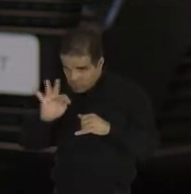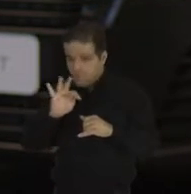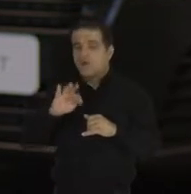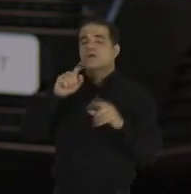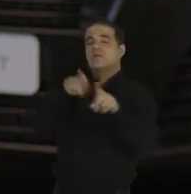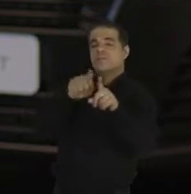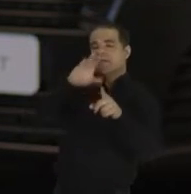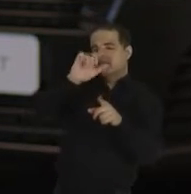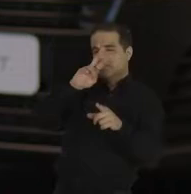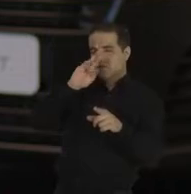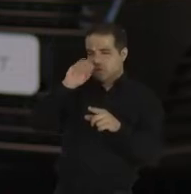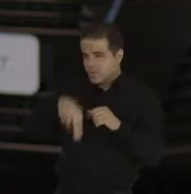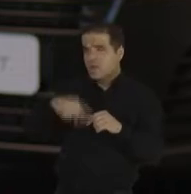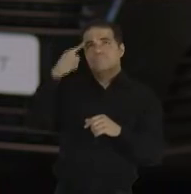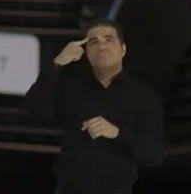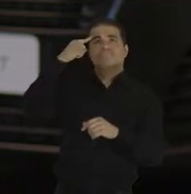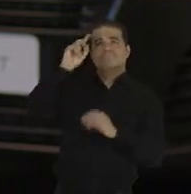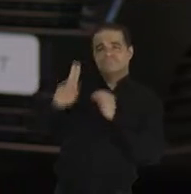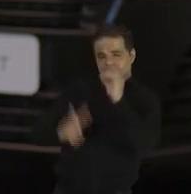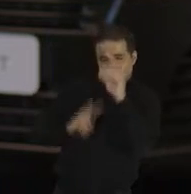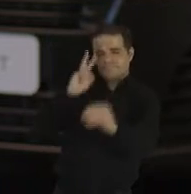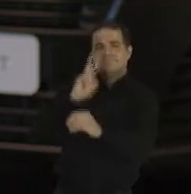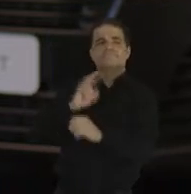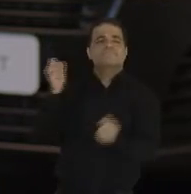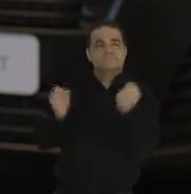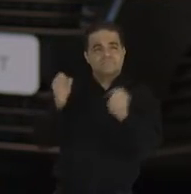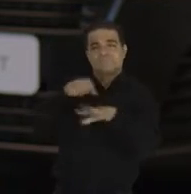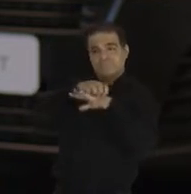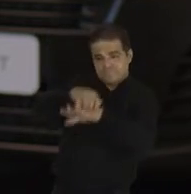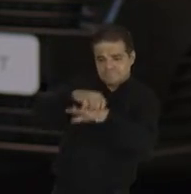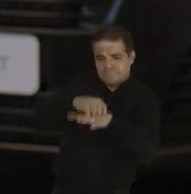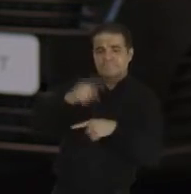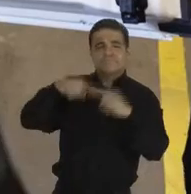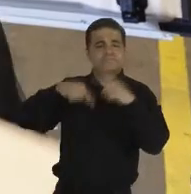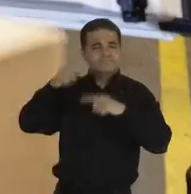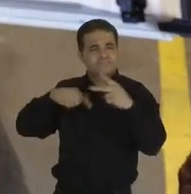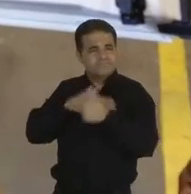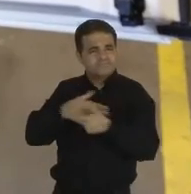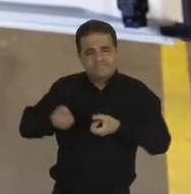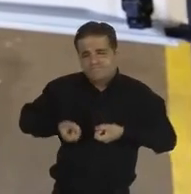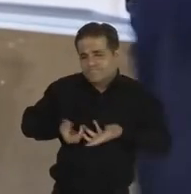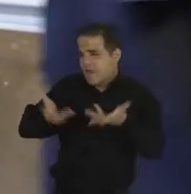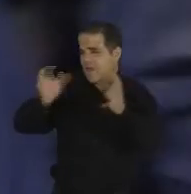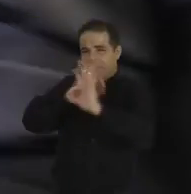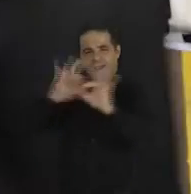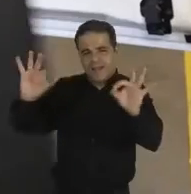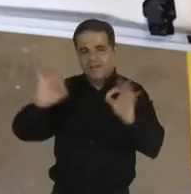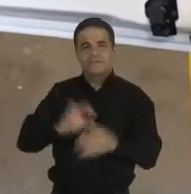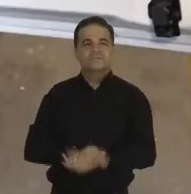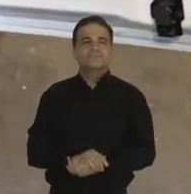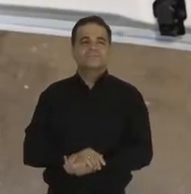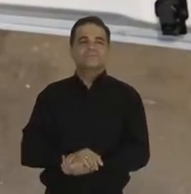uma alternativa sustentável para o transporte de cargas urbanas zero emissões em